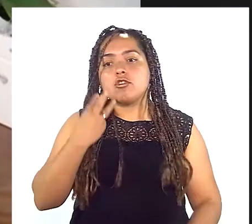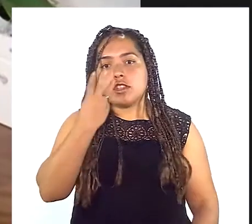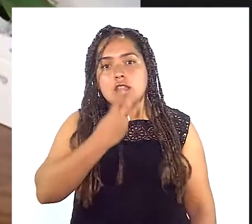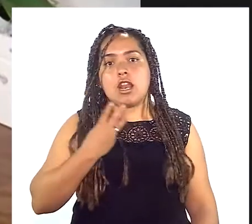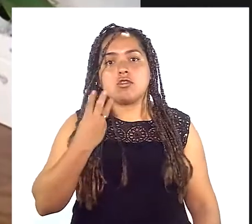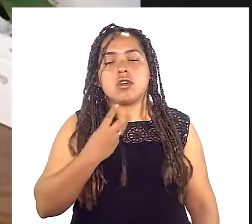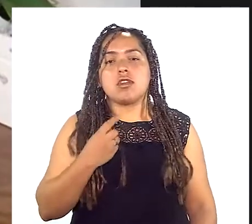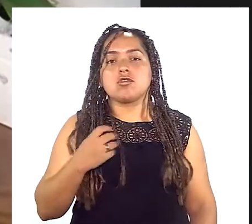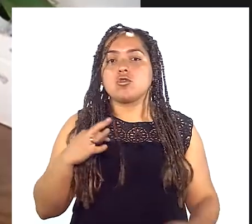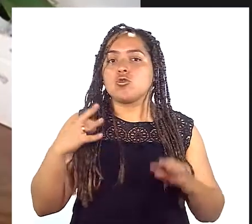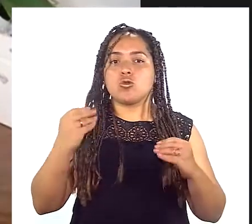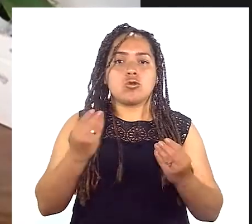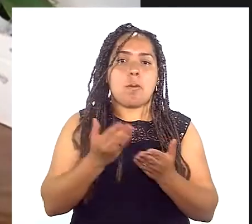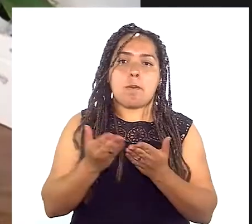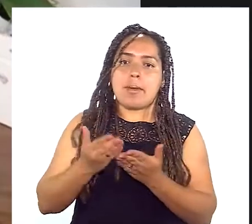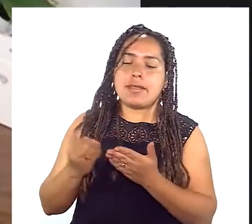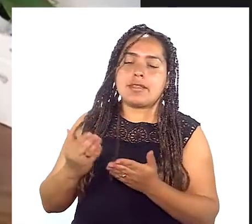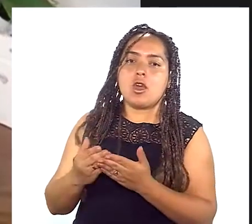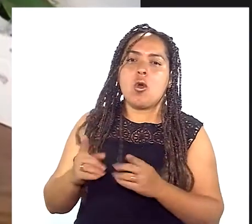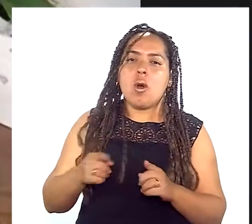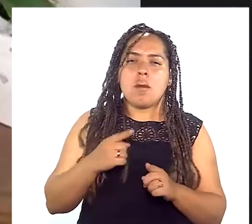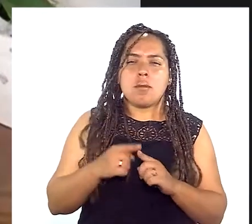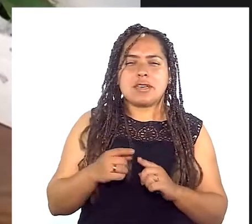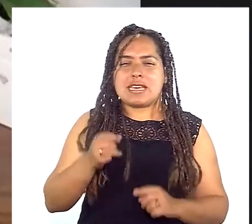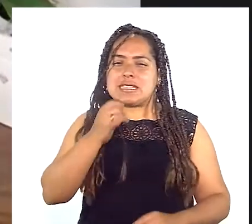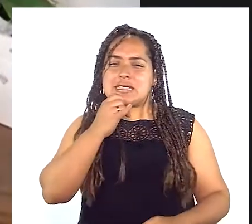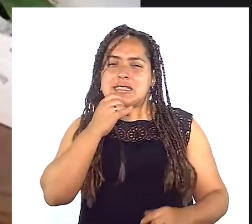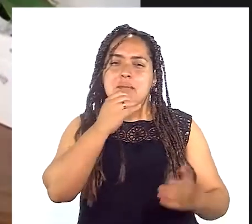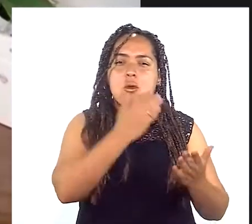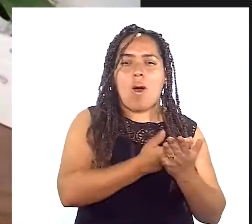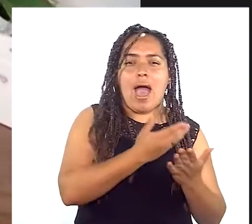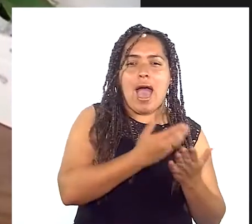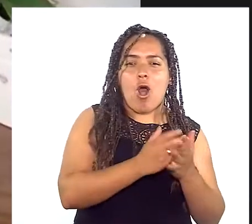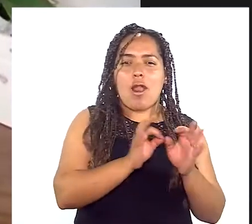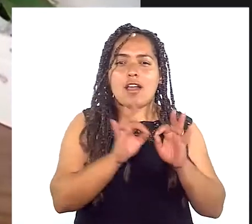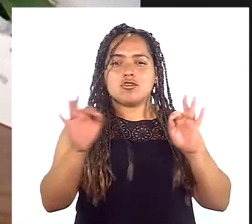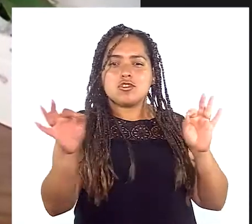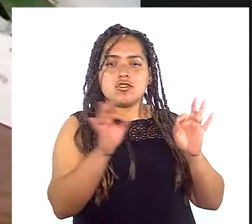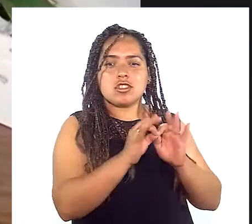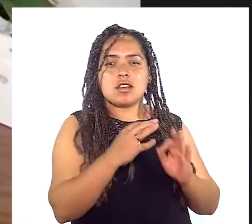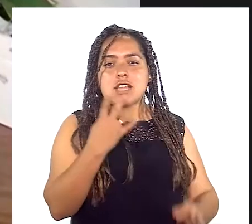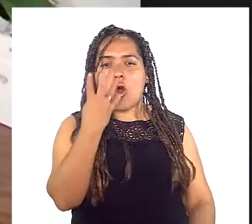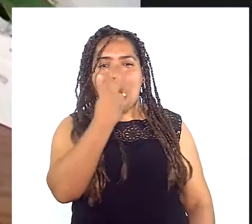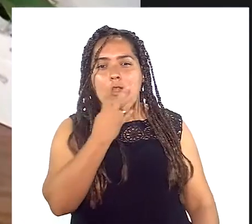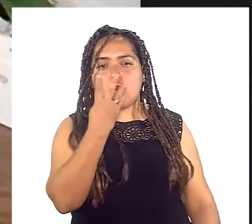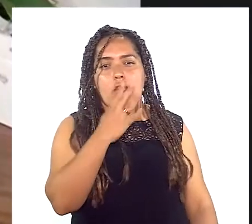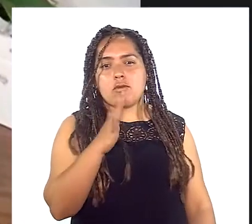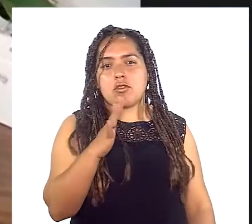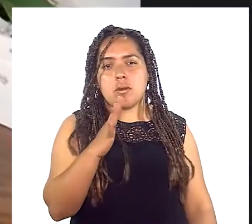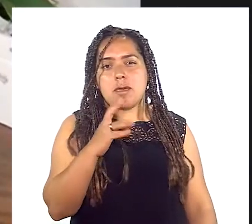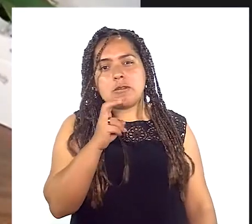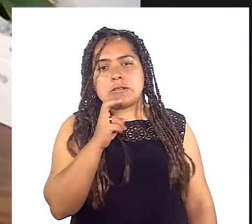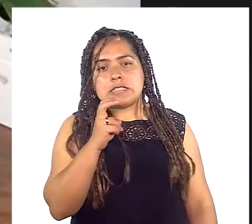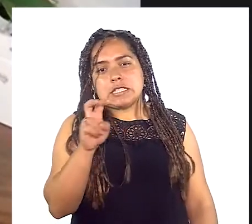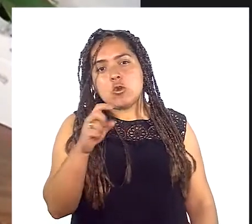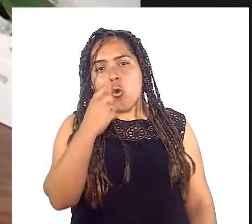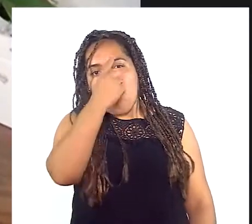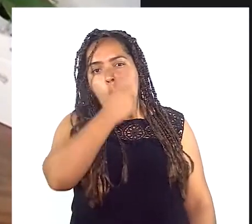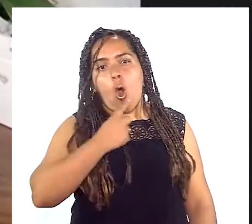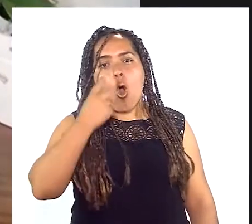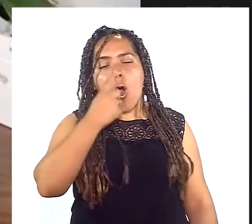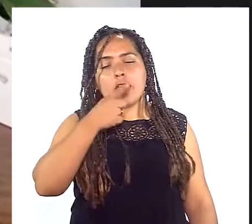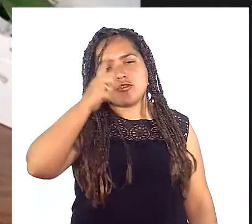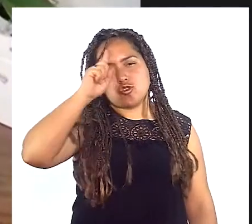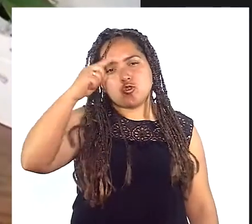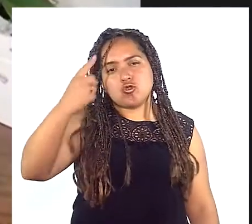tivemos as aulas online que já consumiam 4, né, de 3 a 4 horas por dia. Então, realmente foi um ano